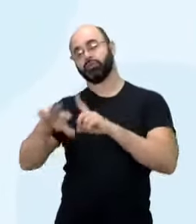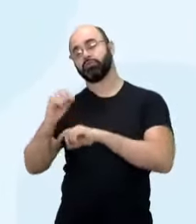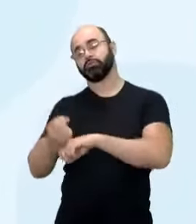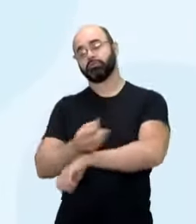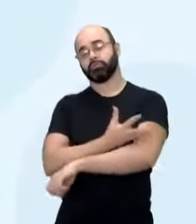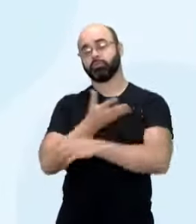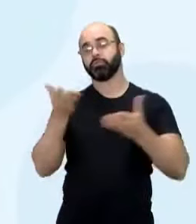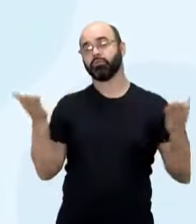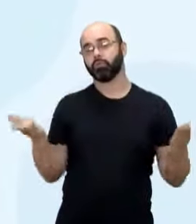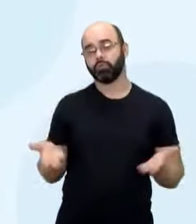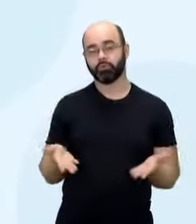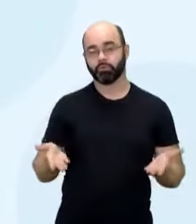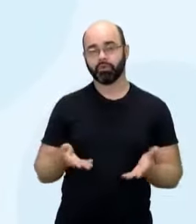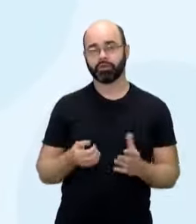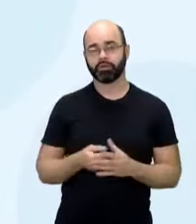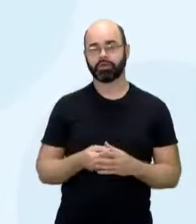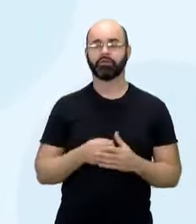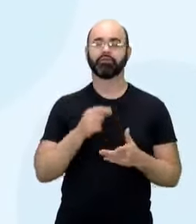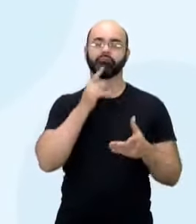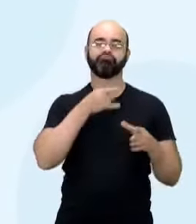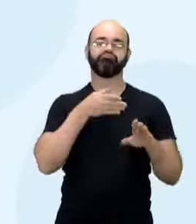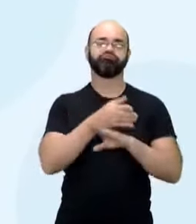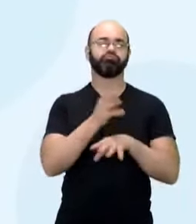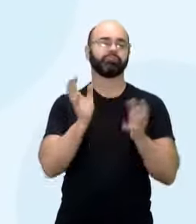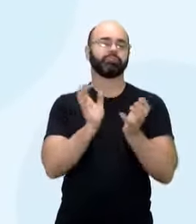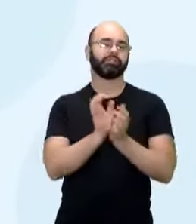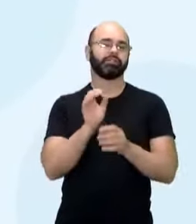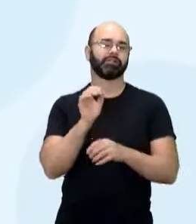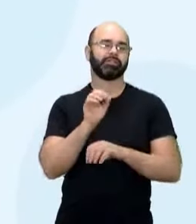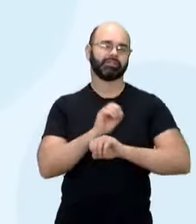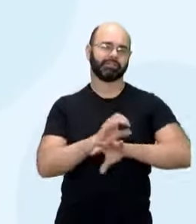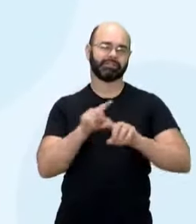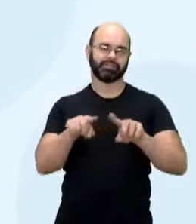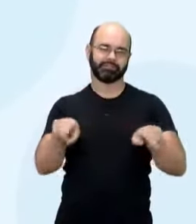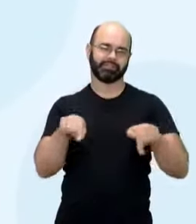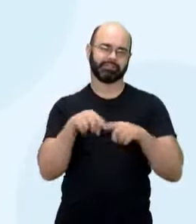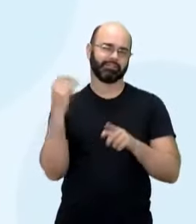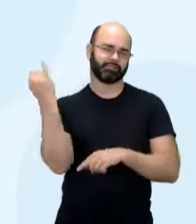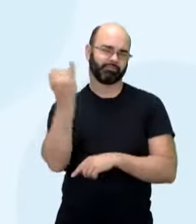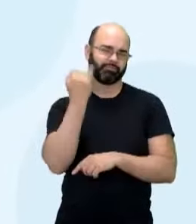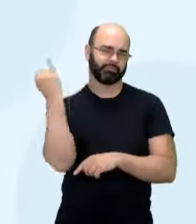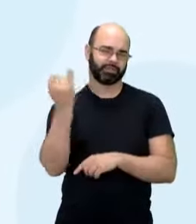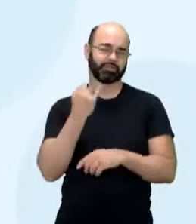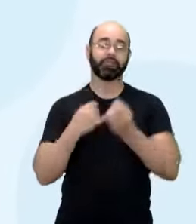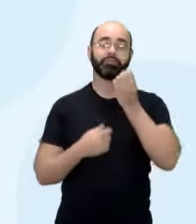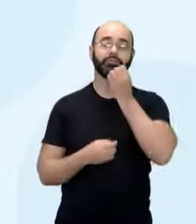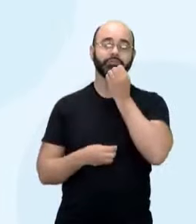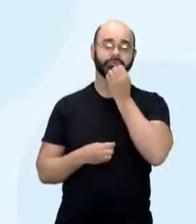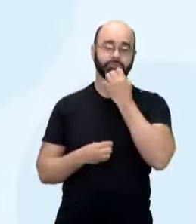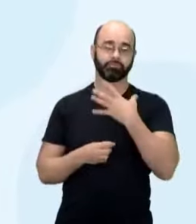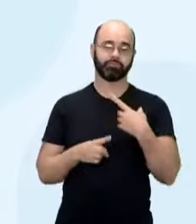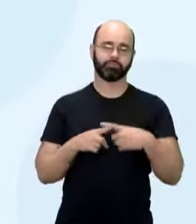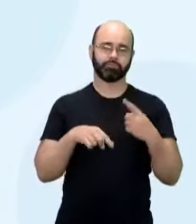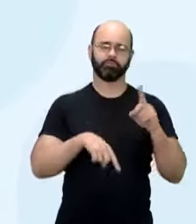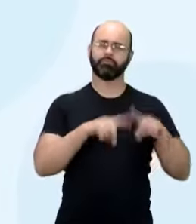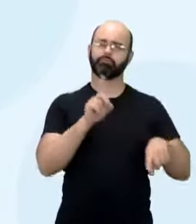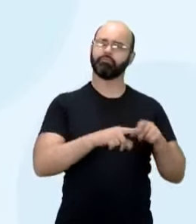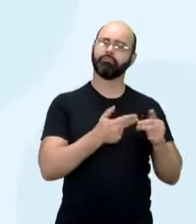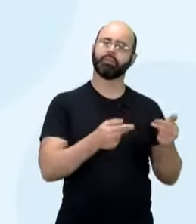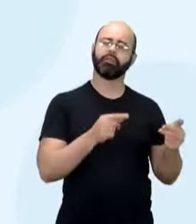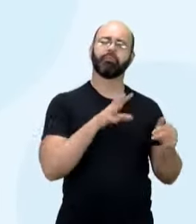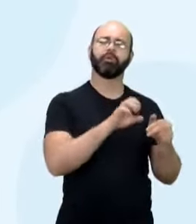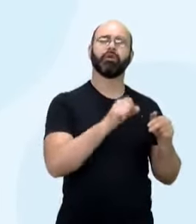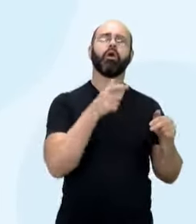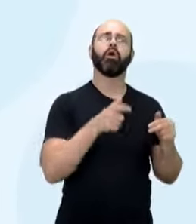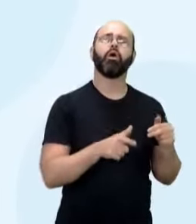nesse momento, na instância do Conselho de Classe. Super a pena. Qual é o material que tem sido base para a construção desses ATPCs?